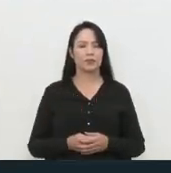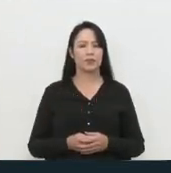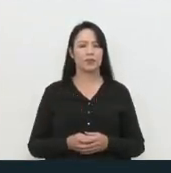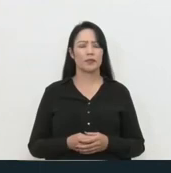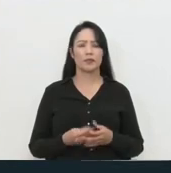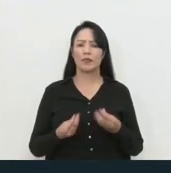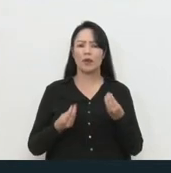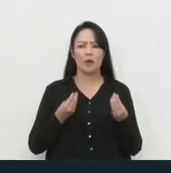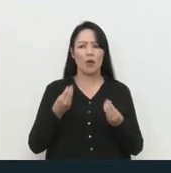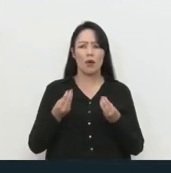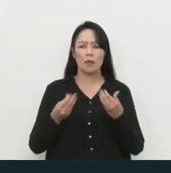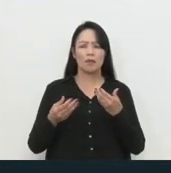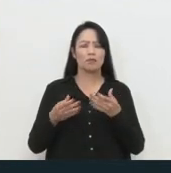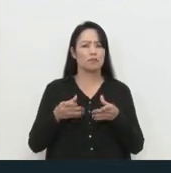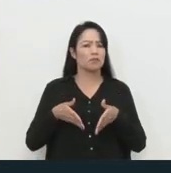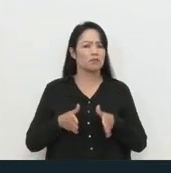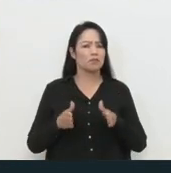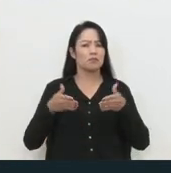indiscriminada